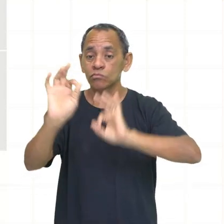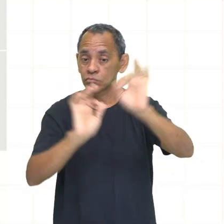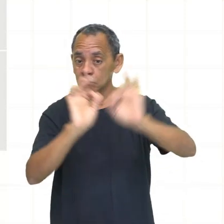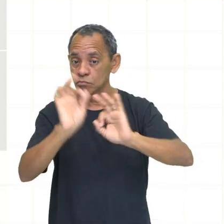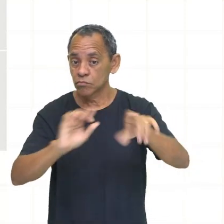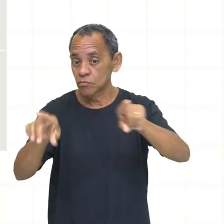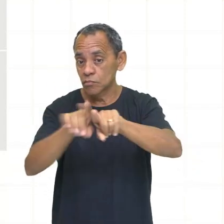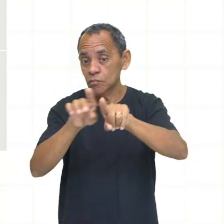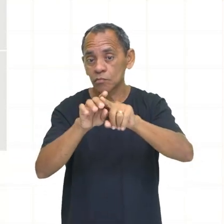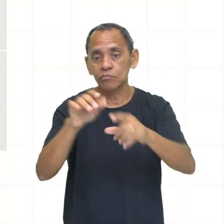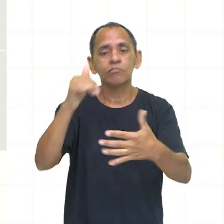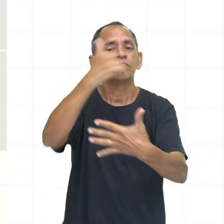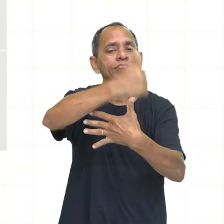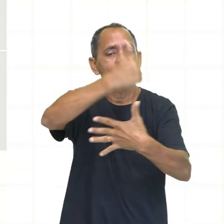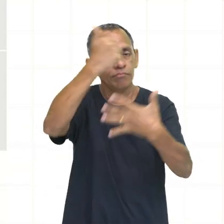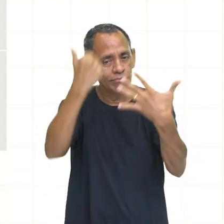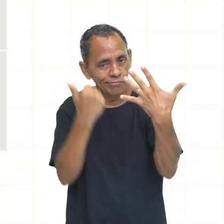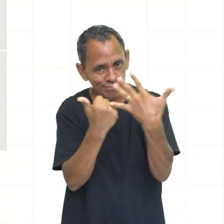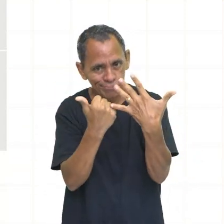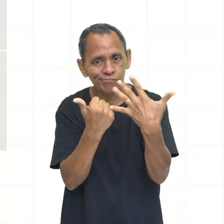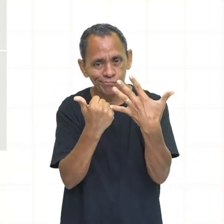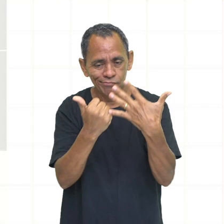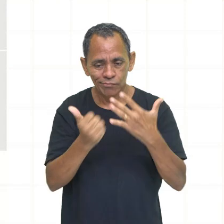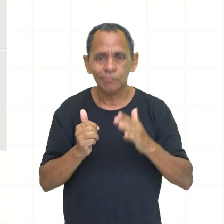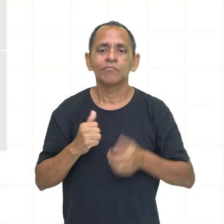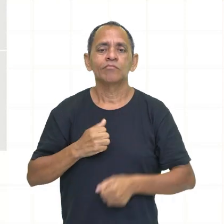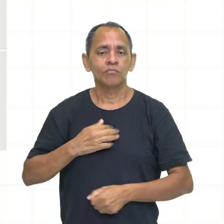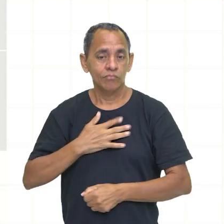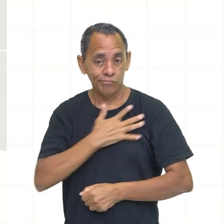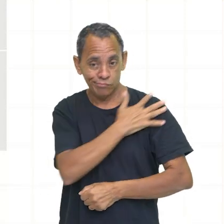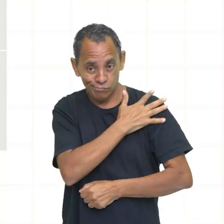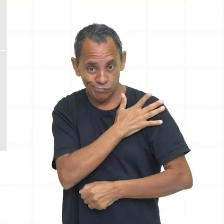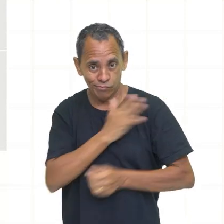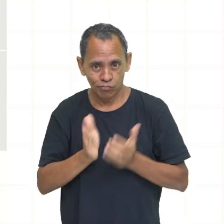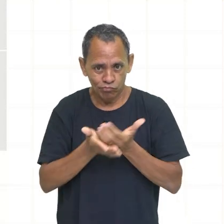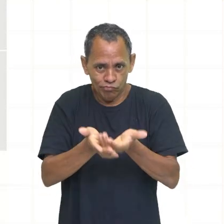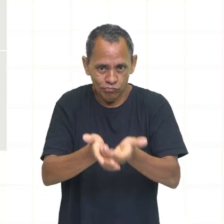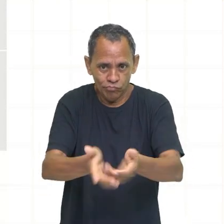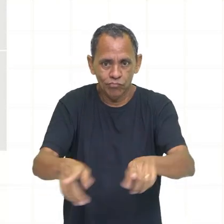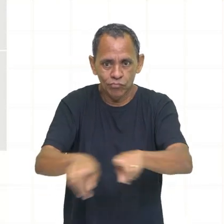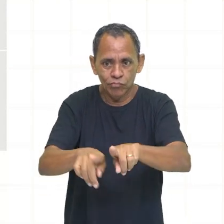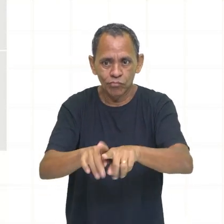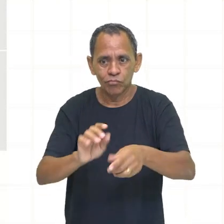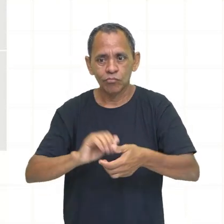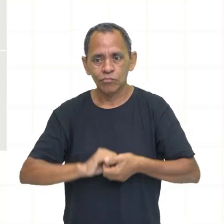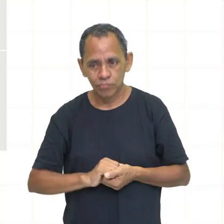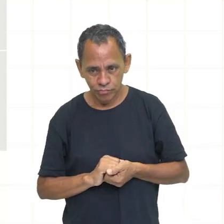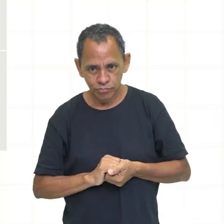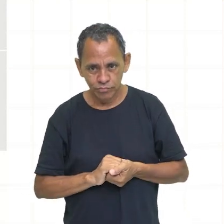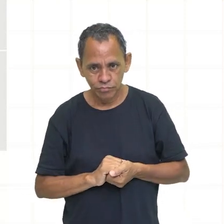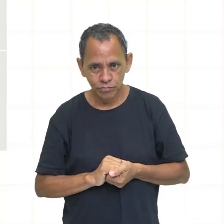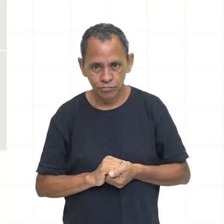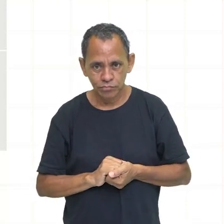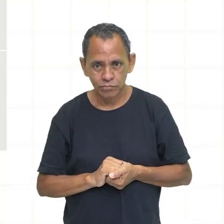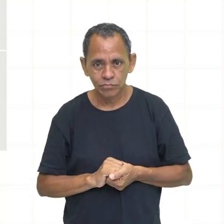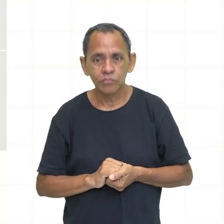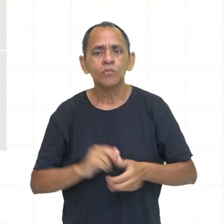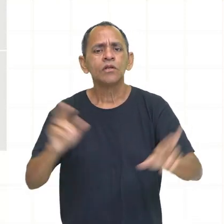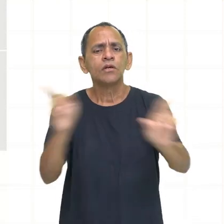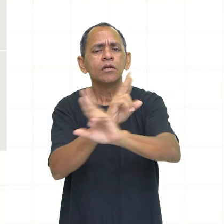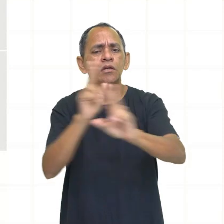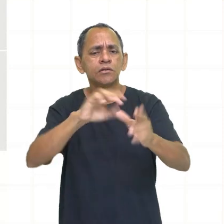a manutenção de privilégio da Marinha. Também são motivações aí da Revolta da Armada.